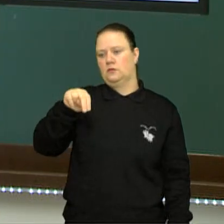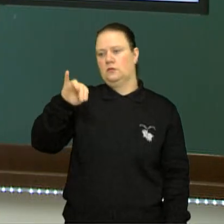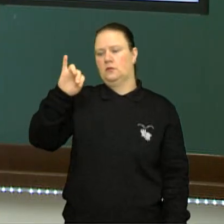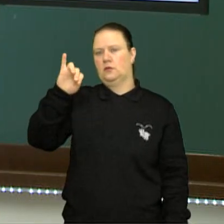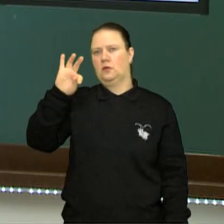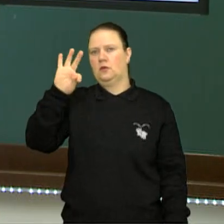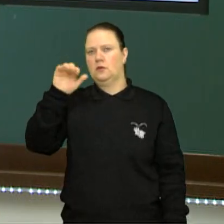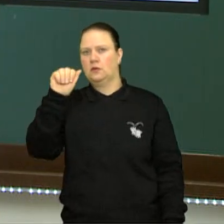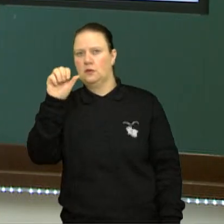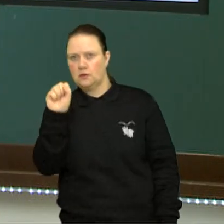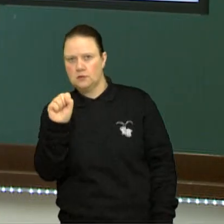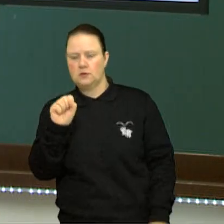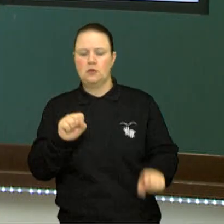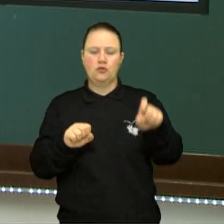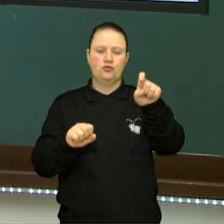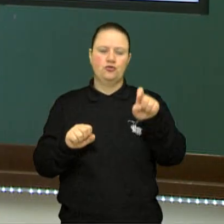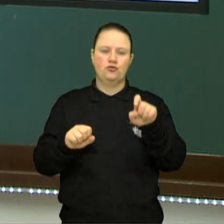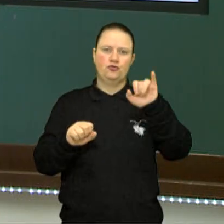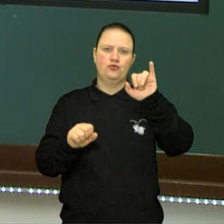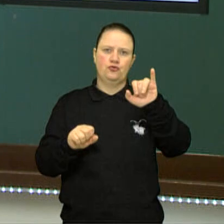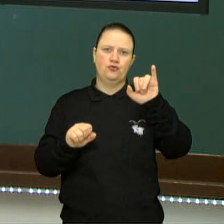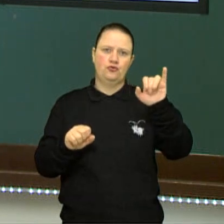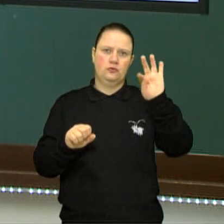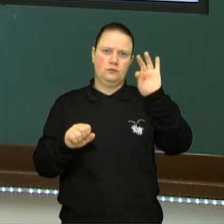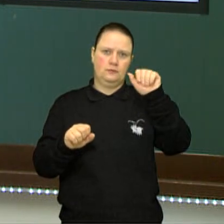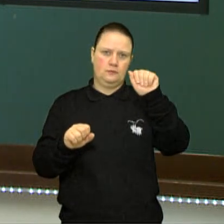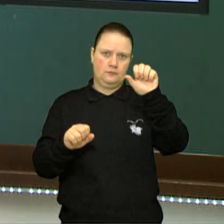divisão entre xiitas, né?